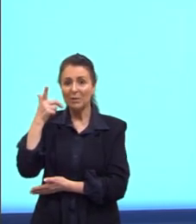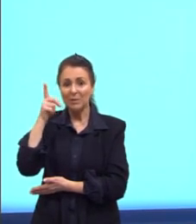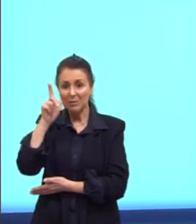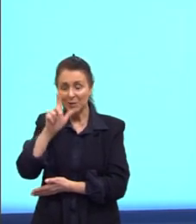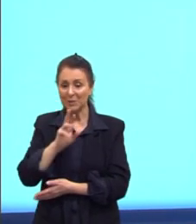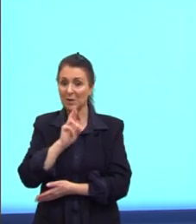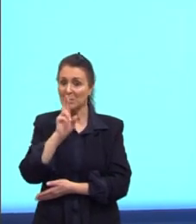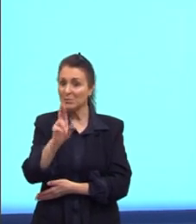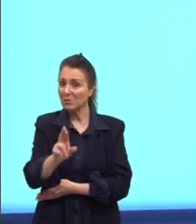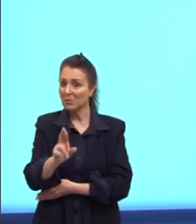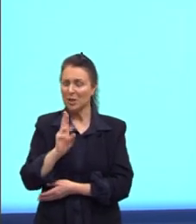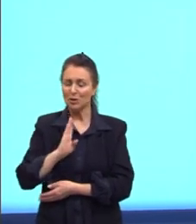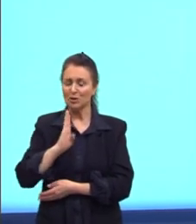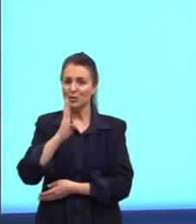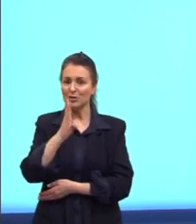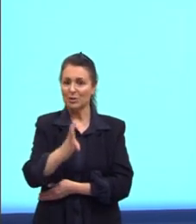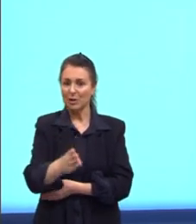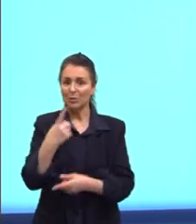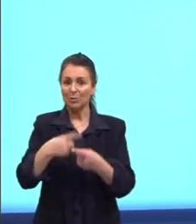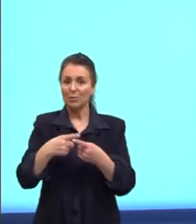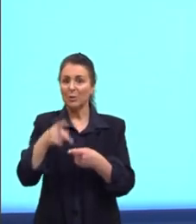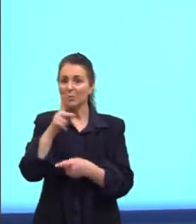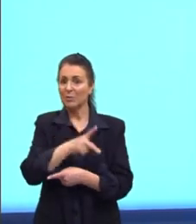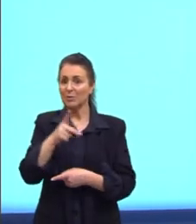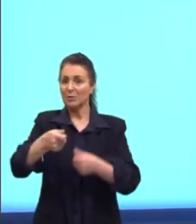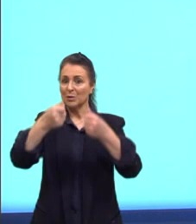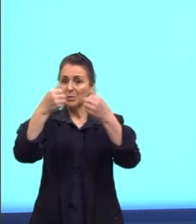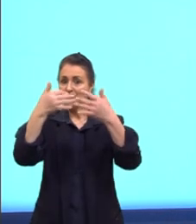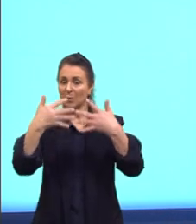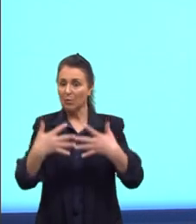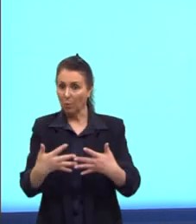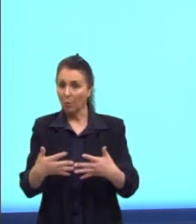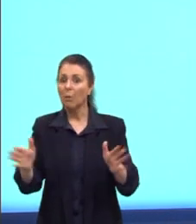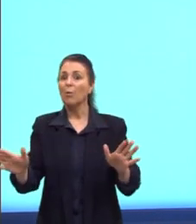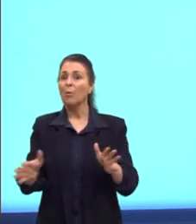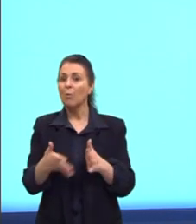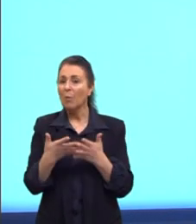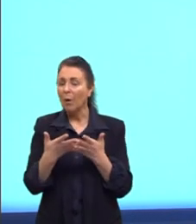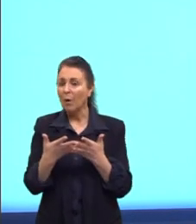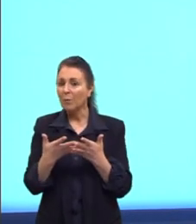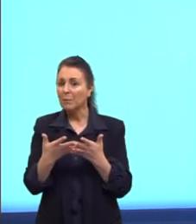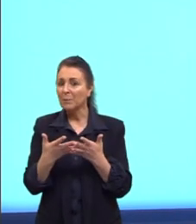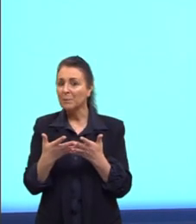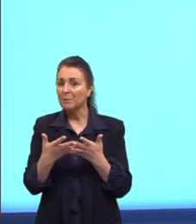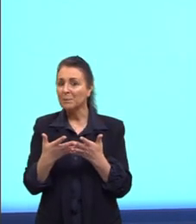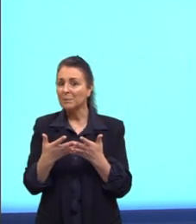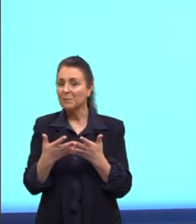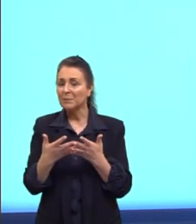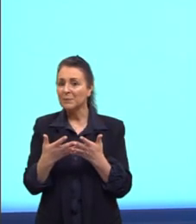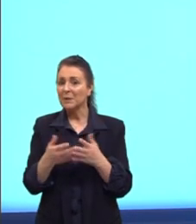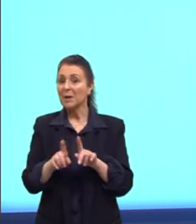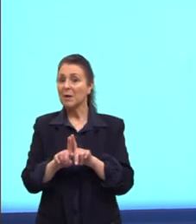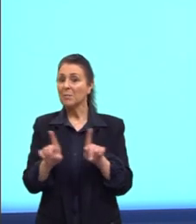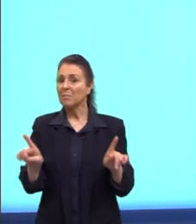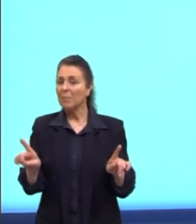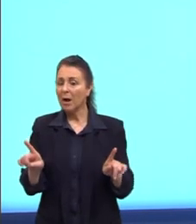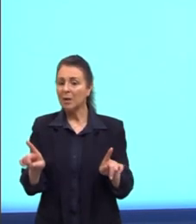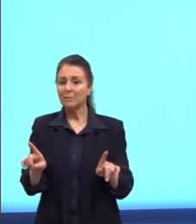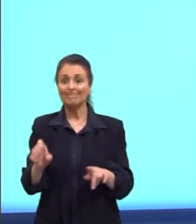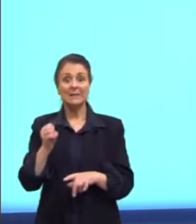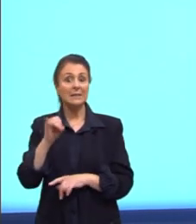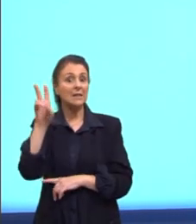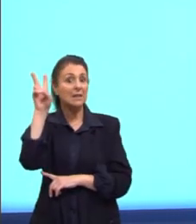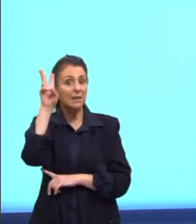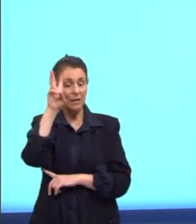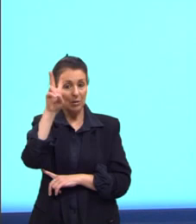saberiam responder de Cara essa questão porque eu falei com o que tinha menor poder de penetração Mas se nós não